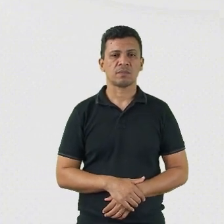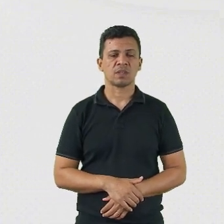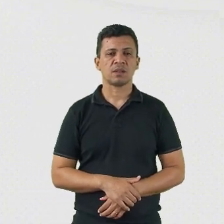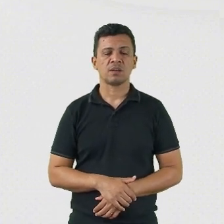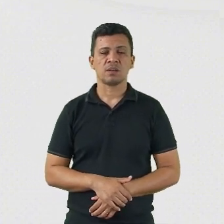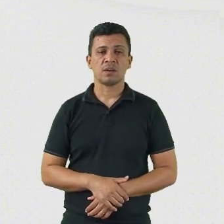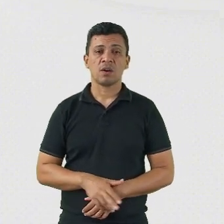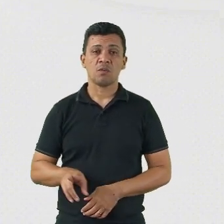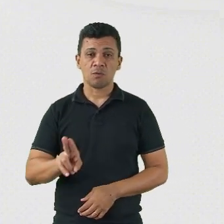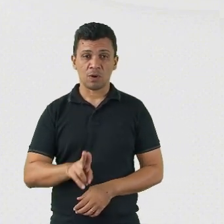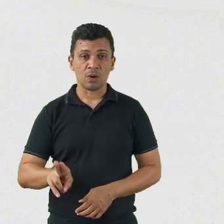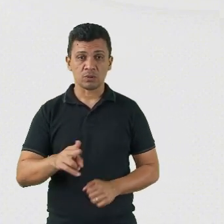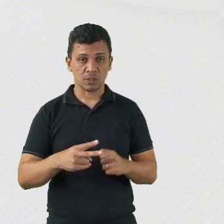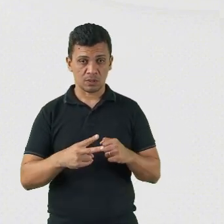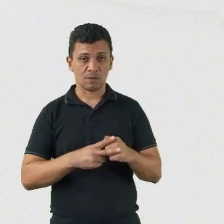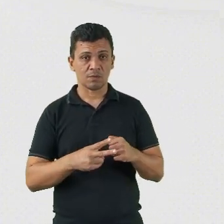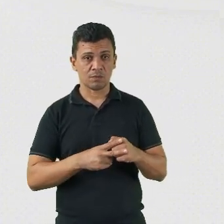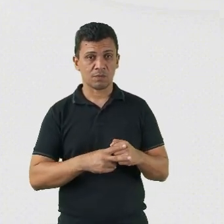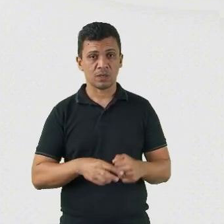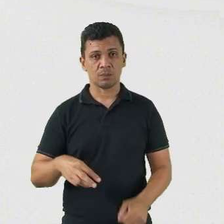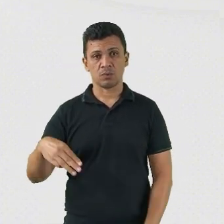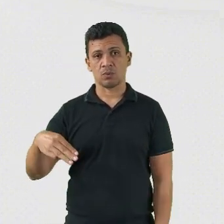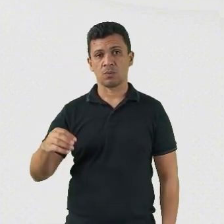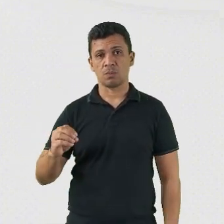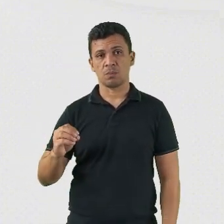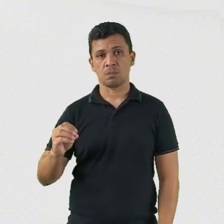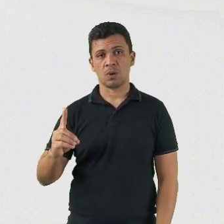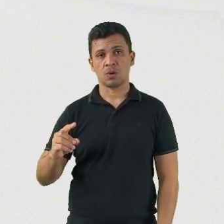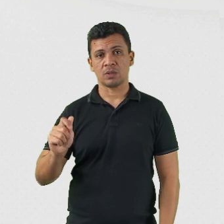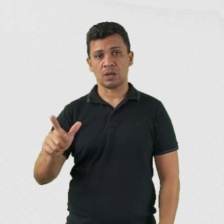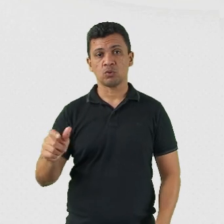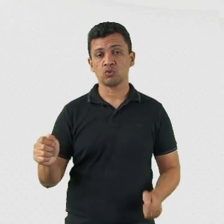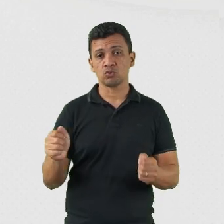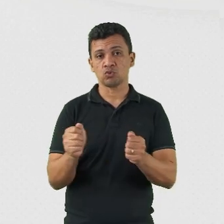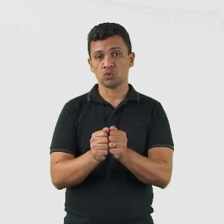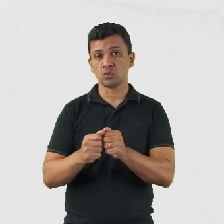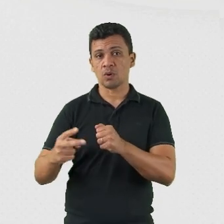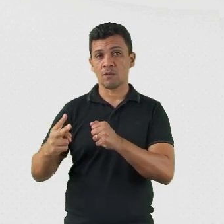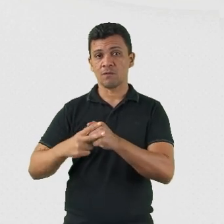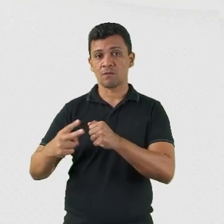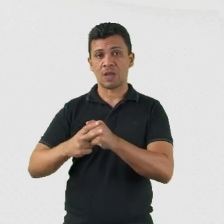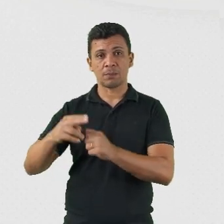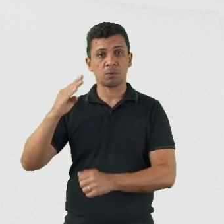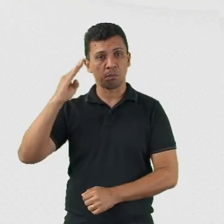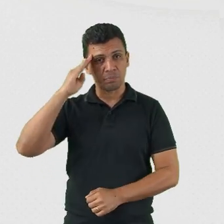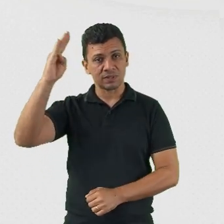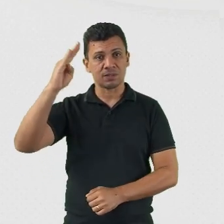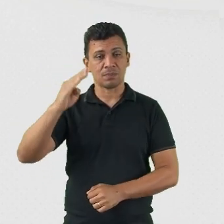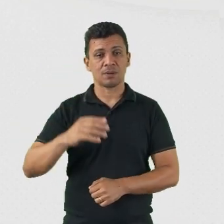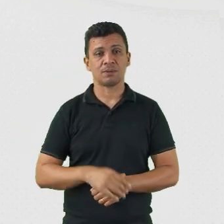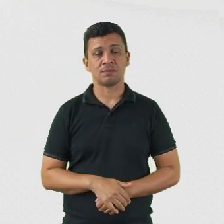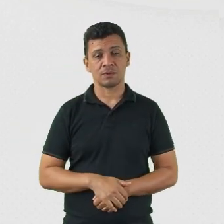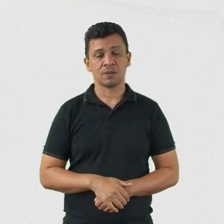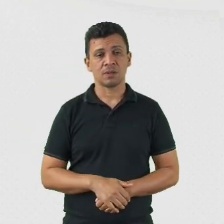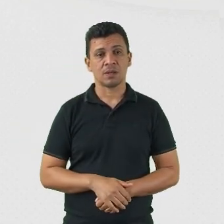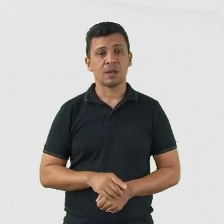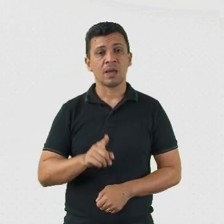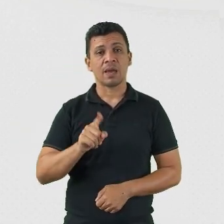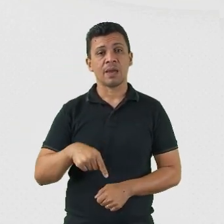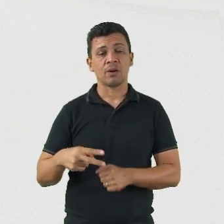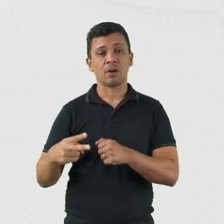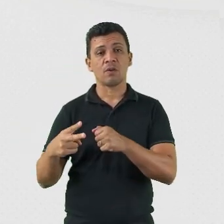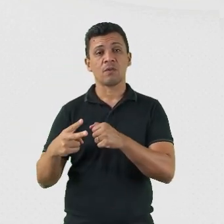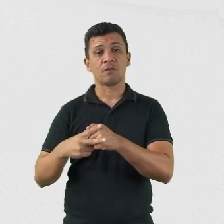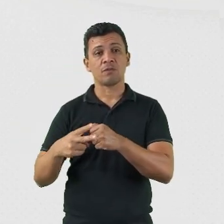você vai usar esse verbo modal junto com o verbo principal, sendo que o verbo principal é o